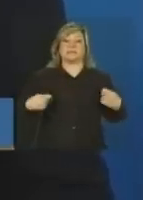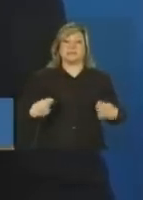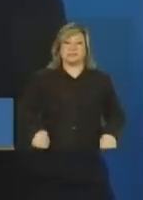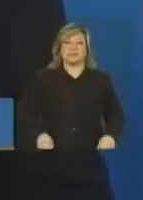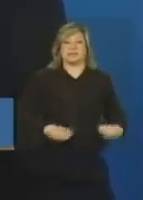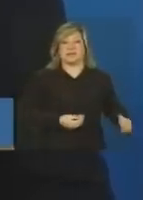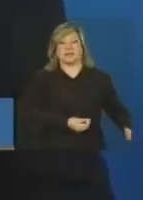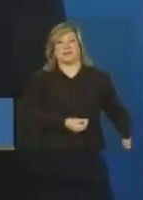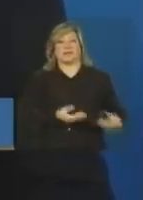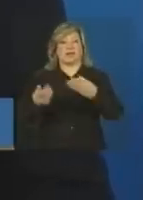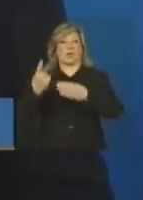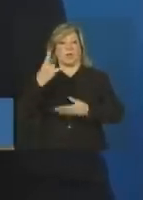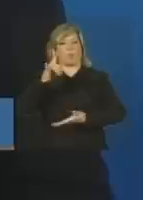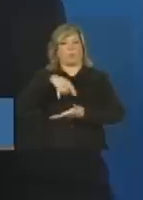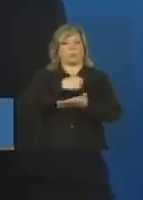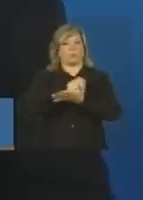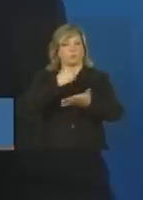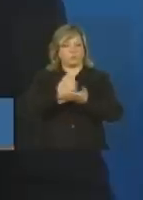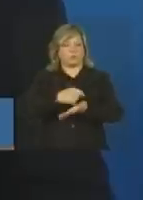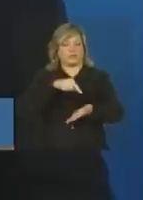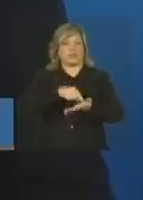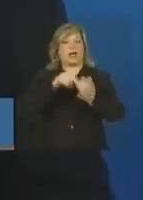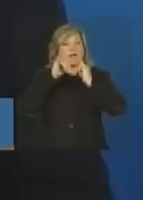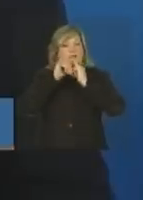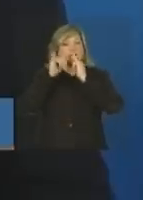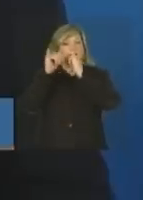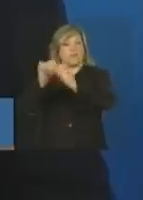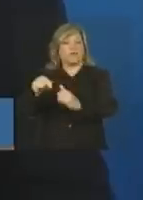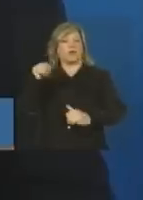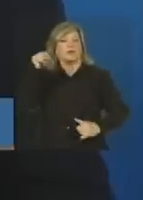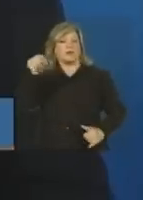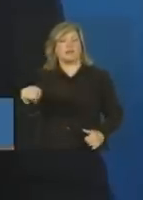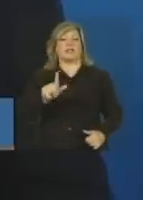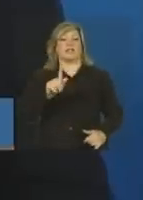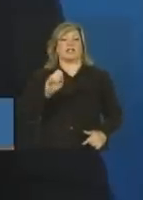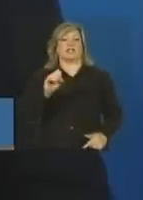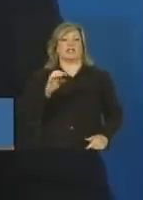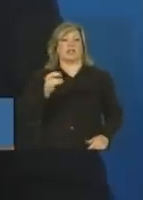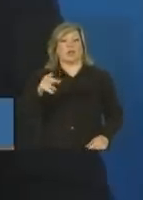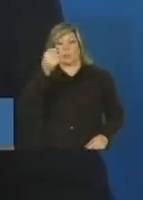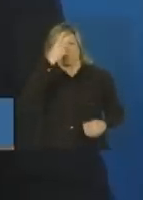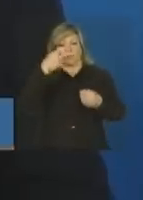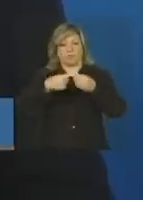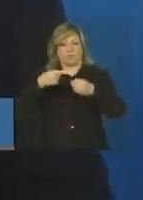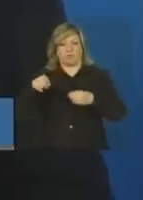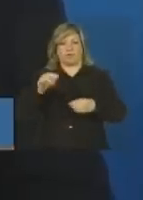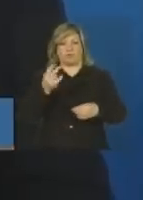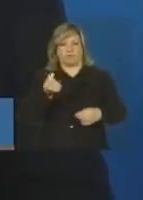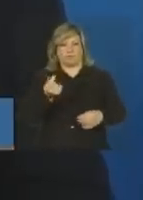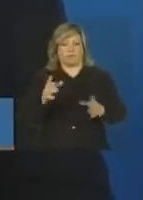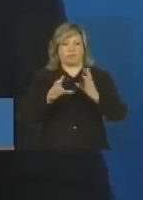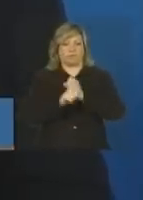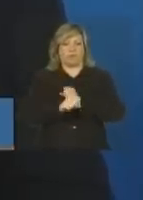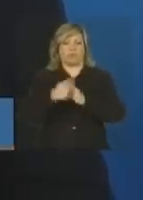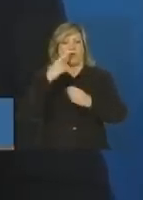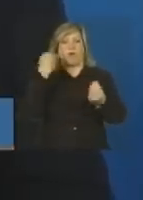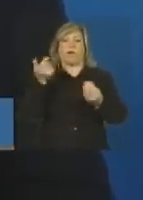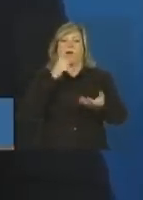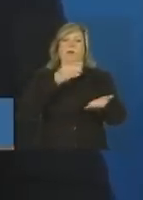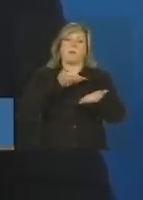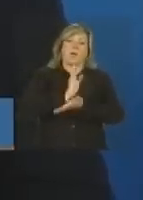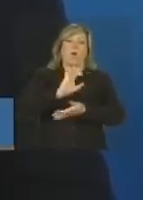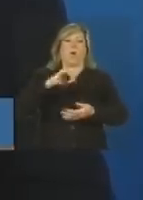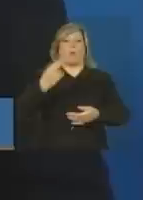encaminhar um documento, né, informando ao gestor do fundo da reprovação ou da aprovação parcial desses